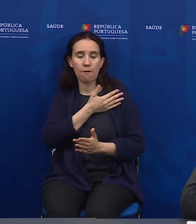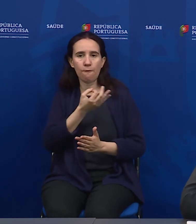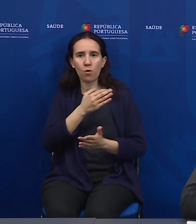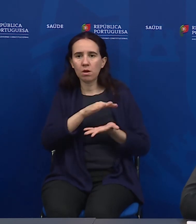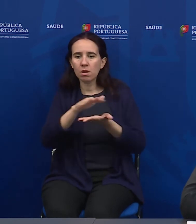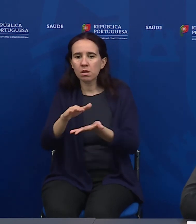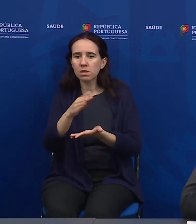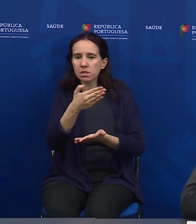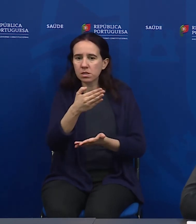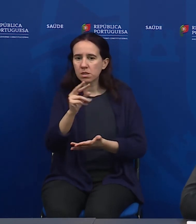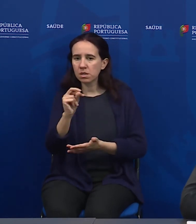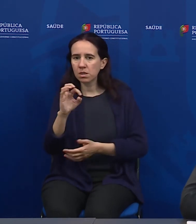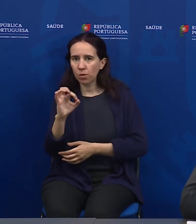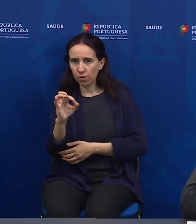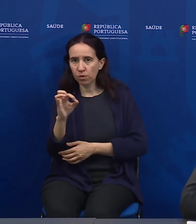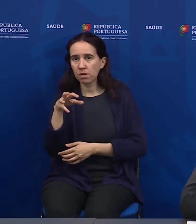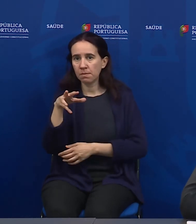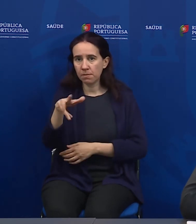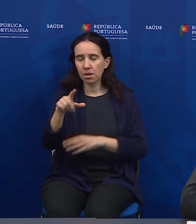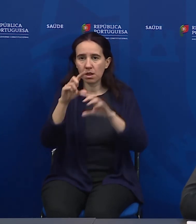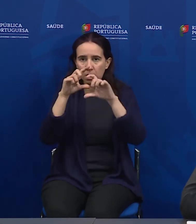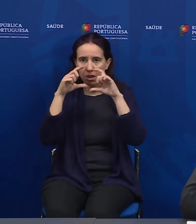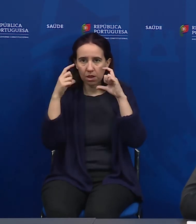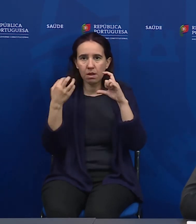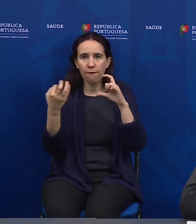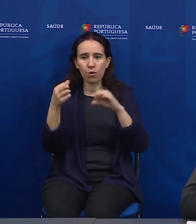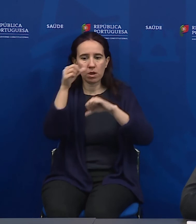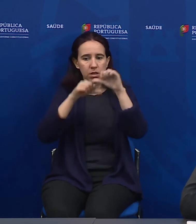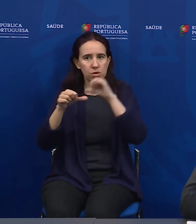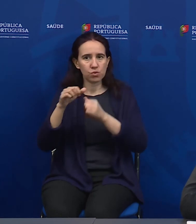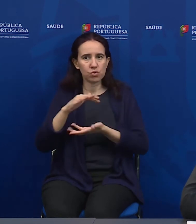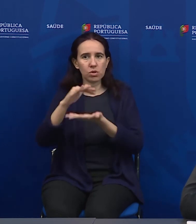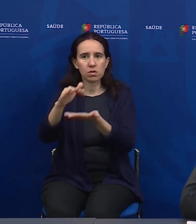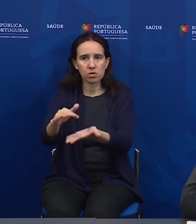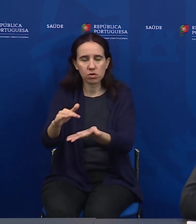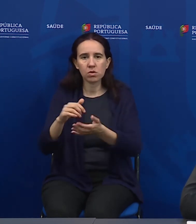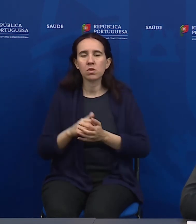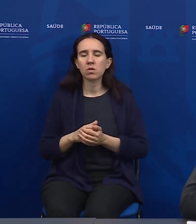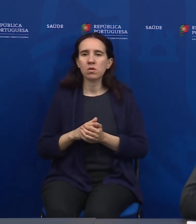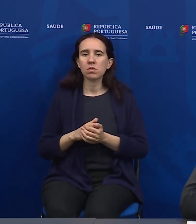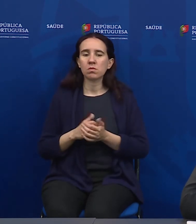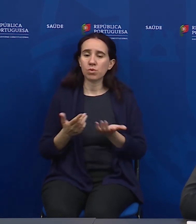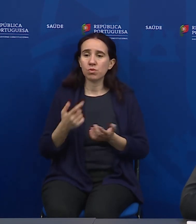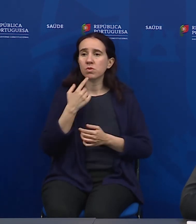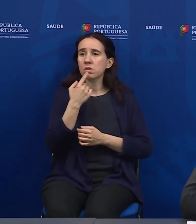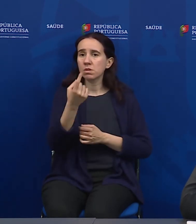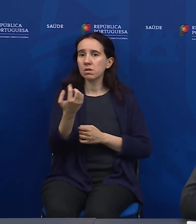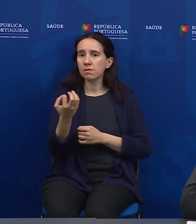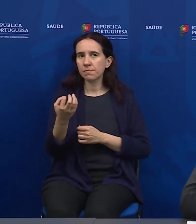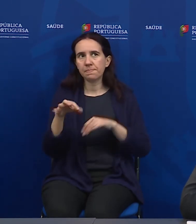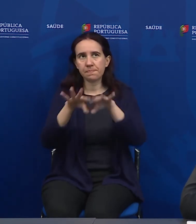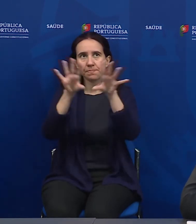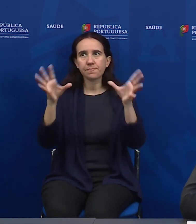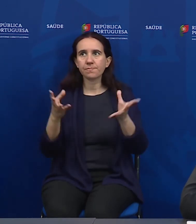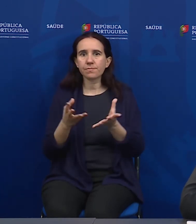entregues 738 mil máscaras cirúrgicas. E, portanto, o que posso dizer é que, de uma forma